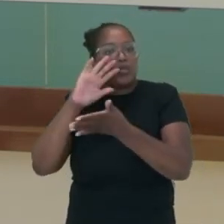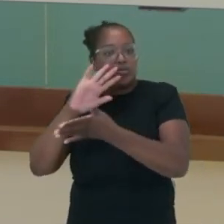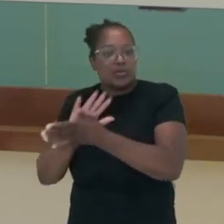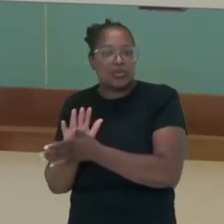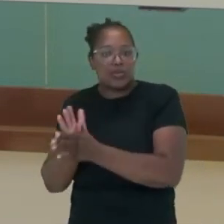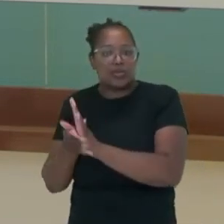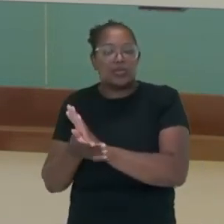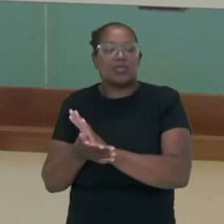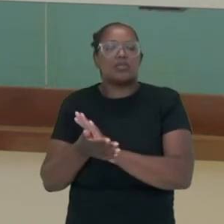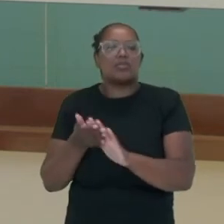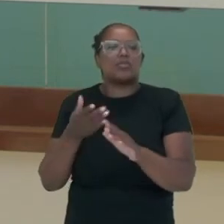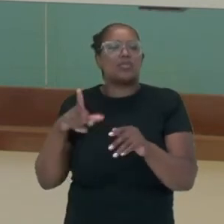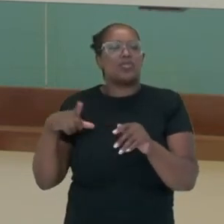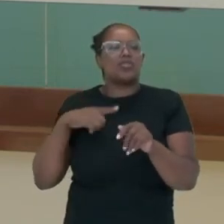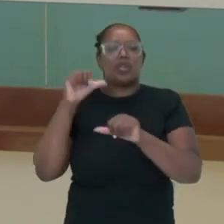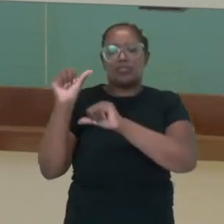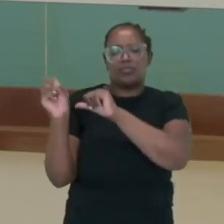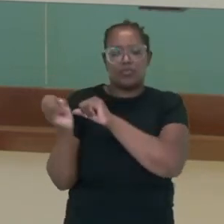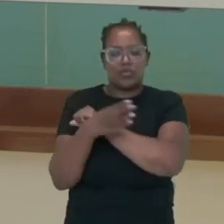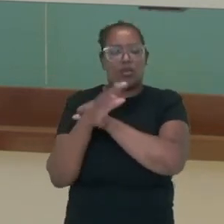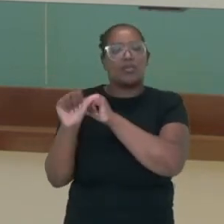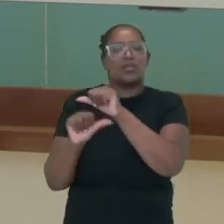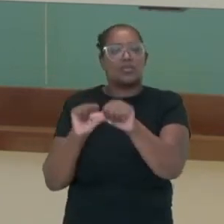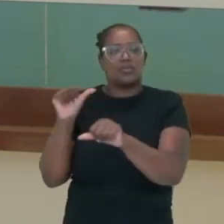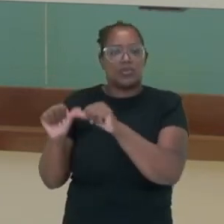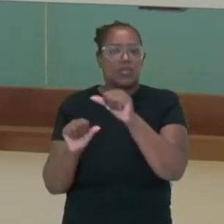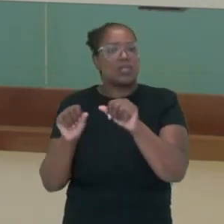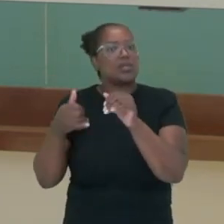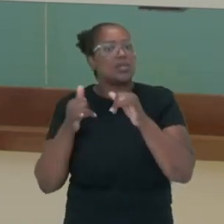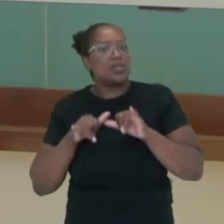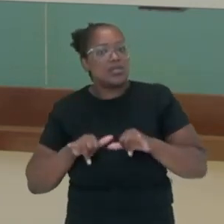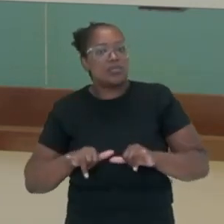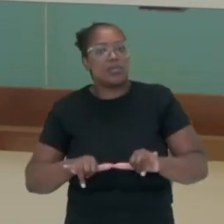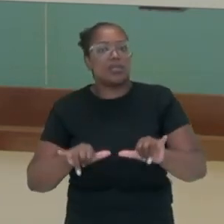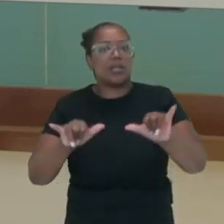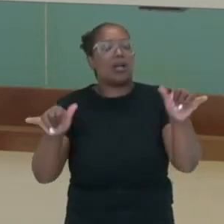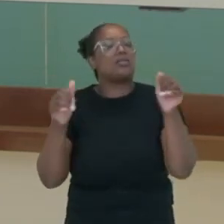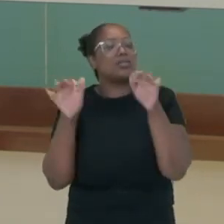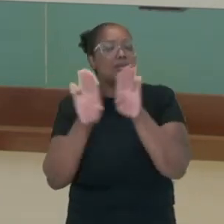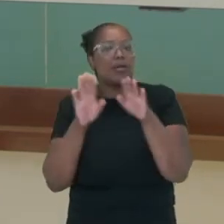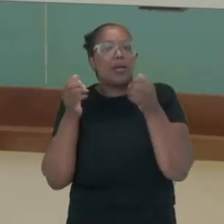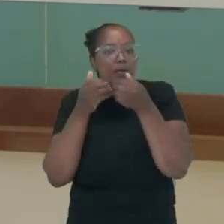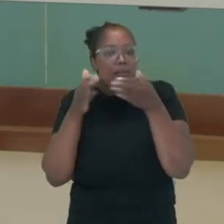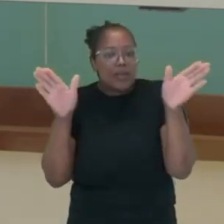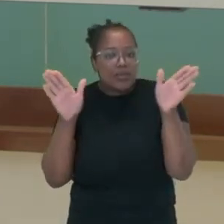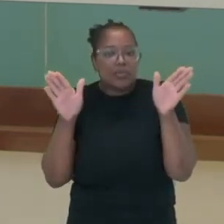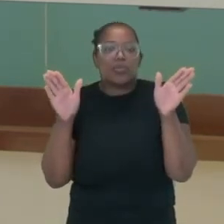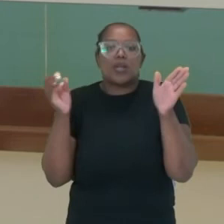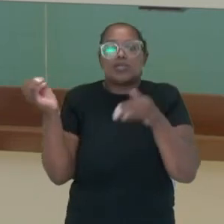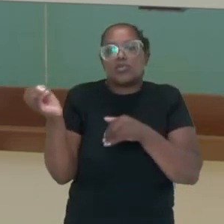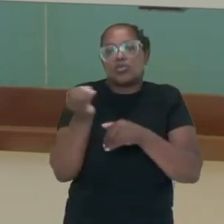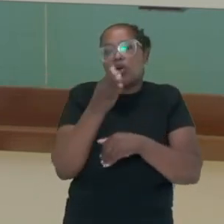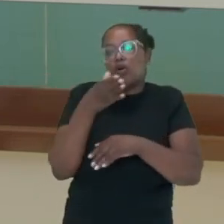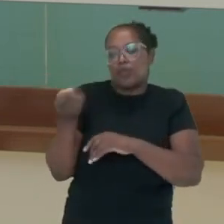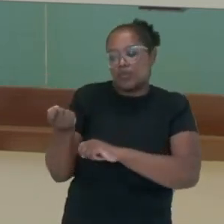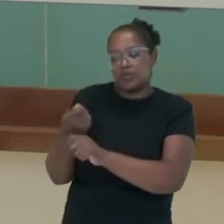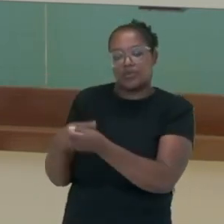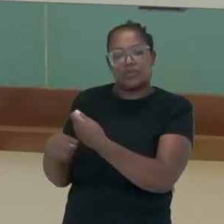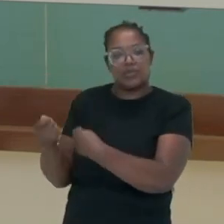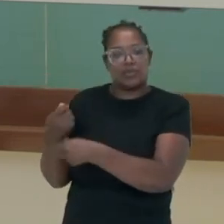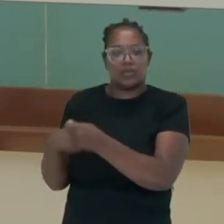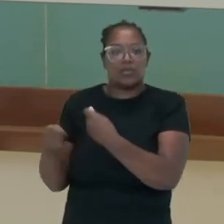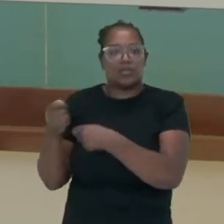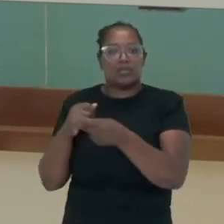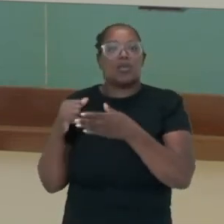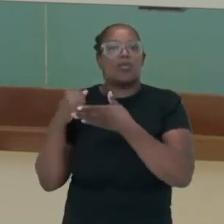onde instituía novas mudanças de mercado, estabelecendo uma possível abertura econômica, e algumas mudanças políticas baseadas